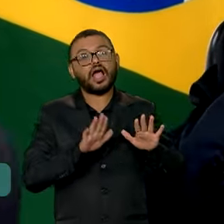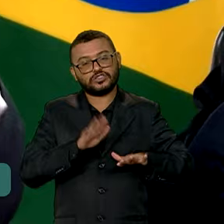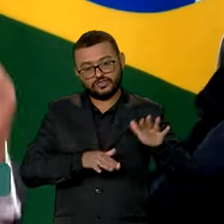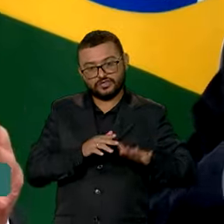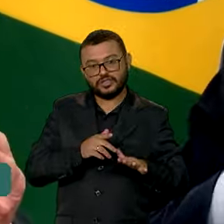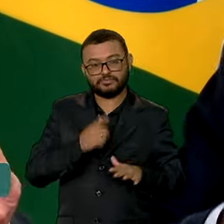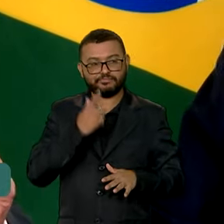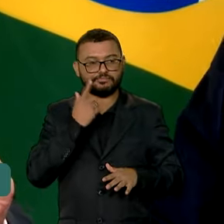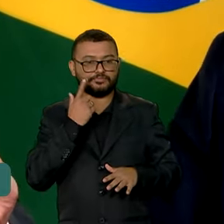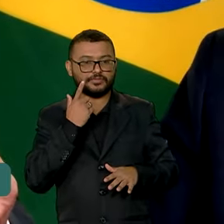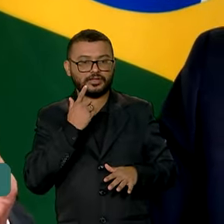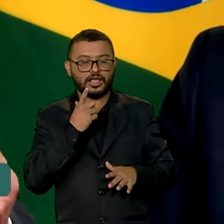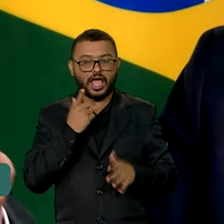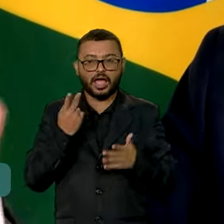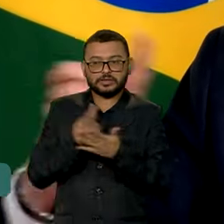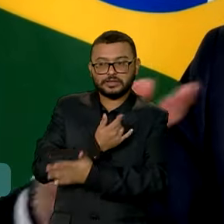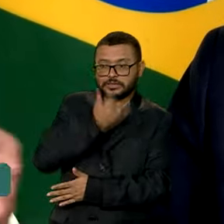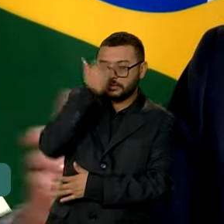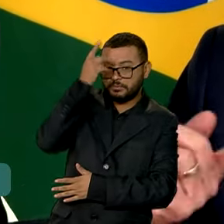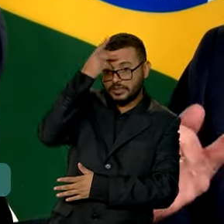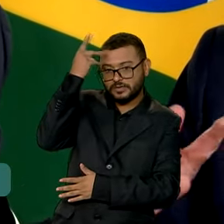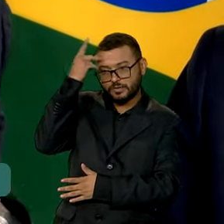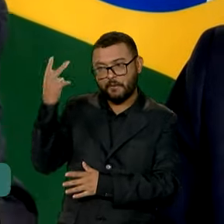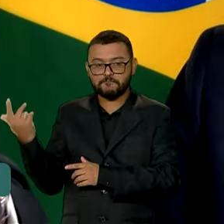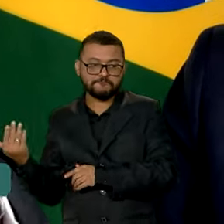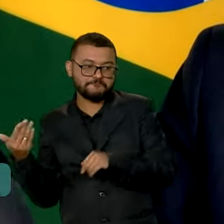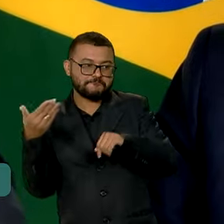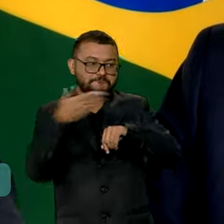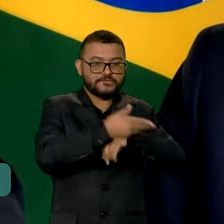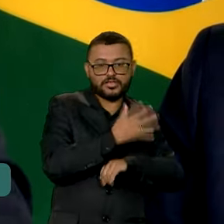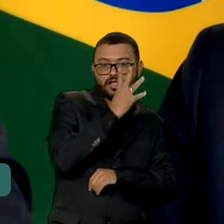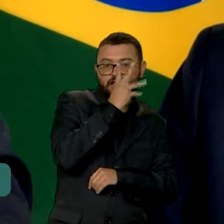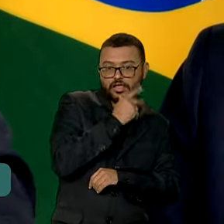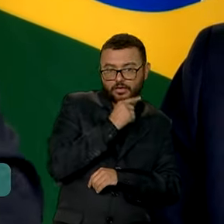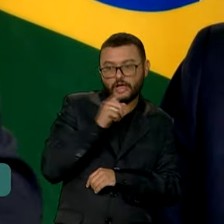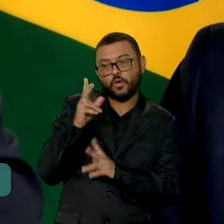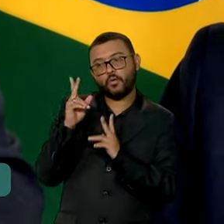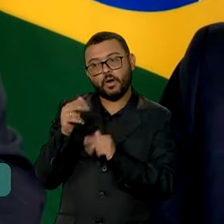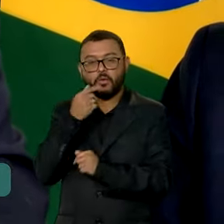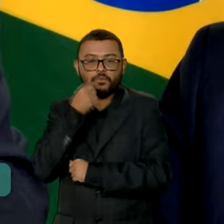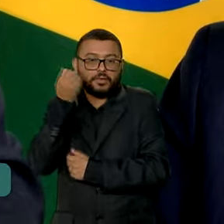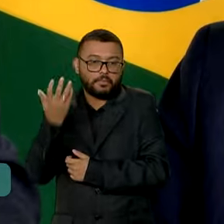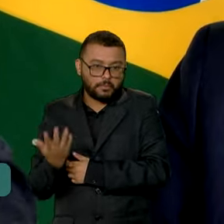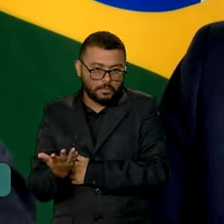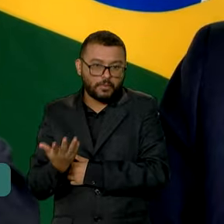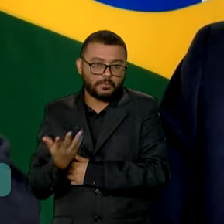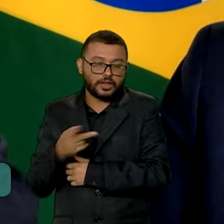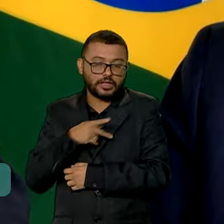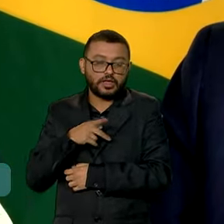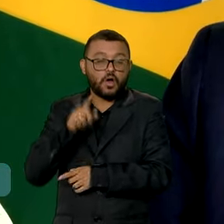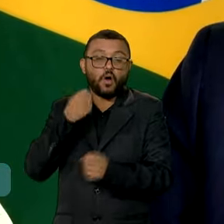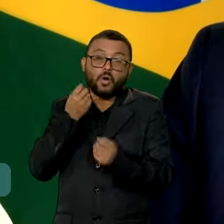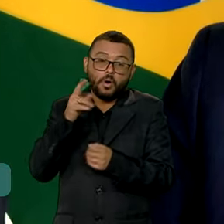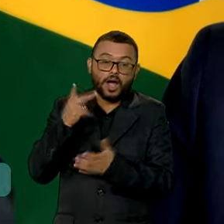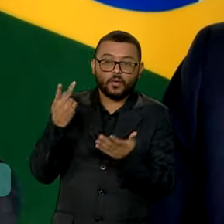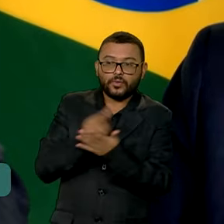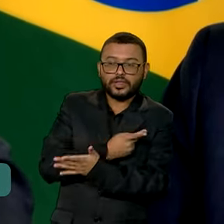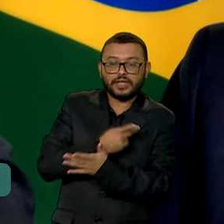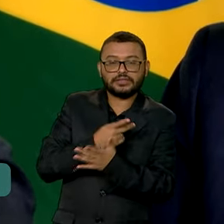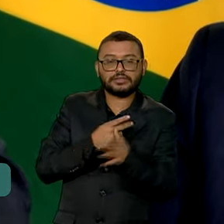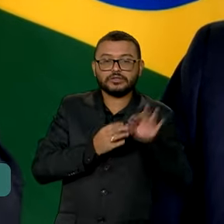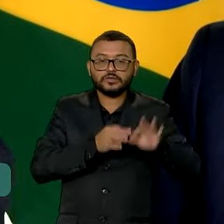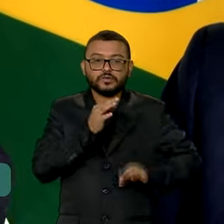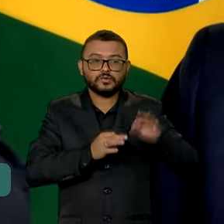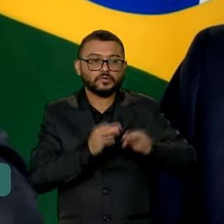vezes penaliza a parte contrária, que tem que se deslocar, como o senhor mesmo acaba de dizer, ou penaliza os tribunais